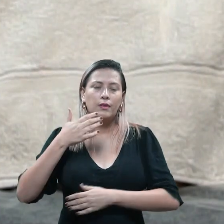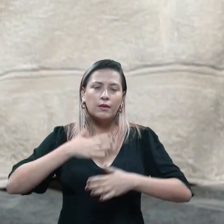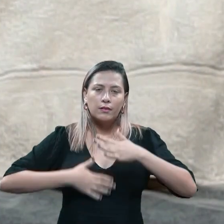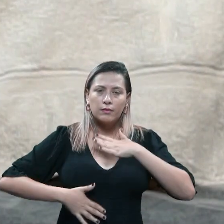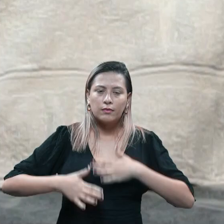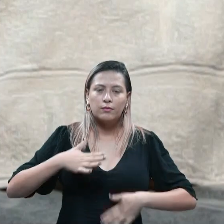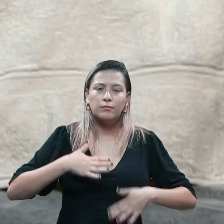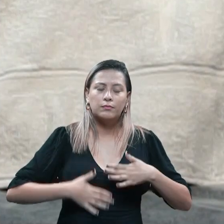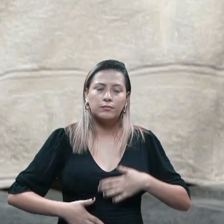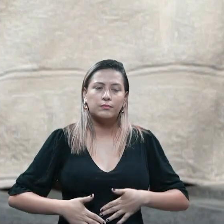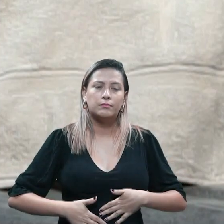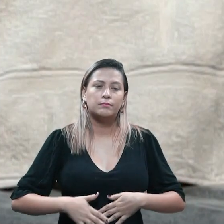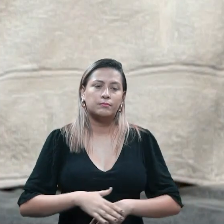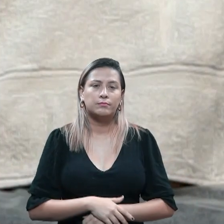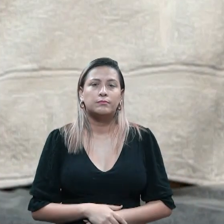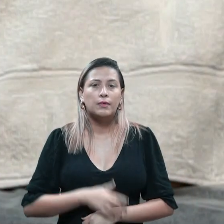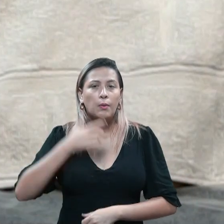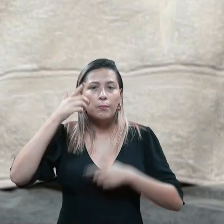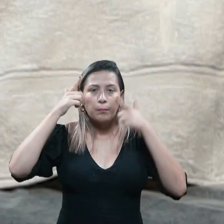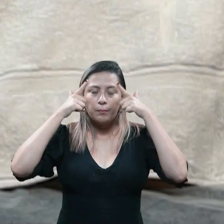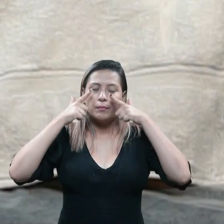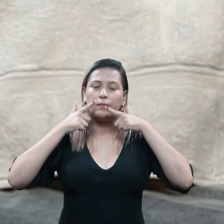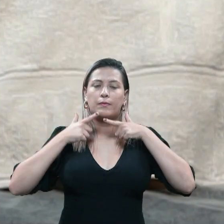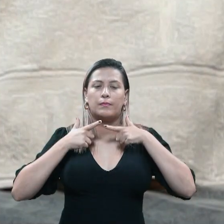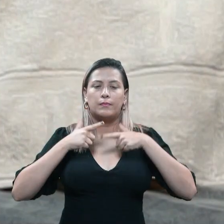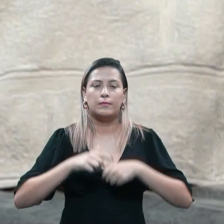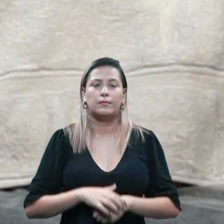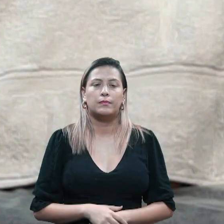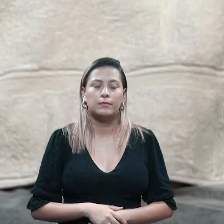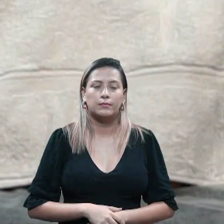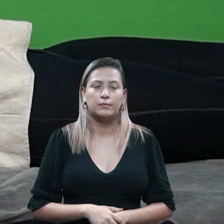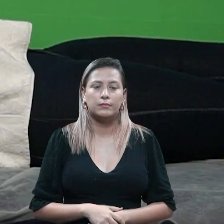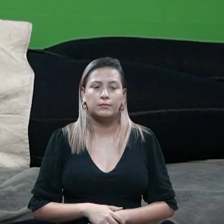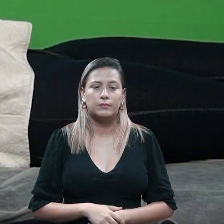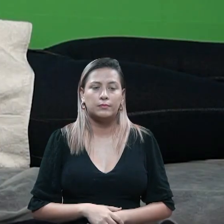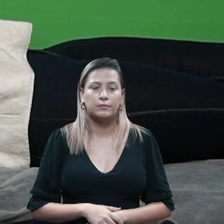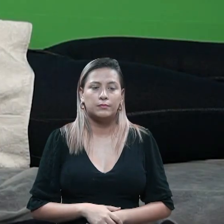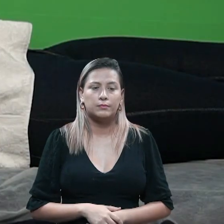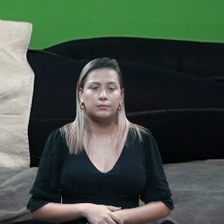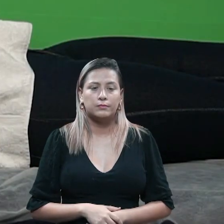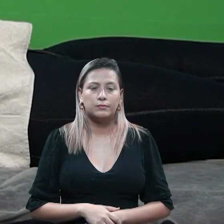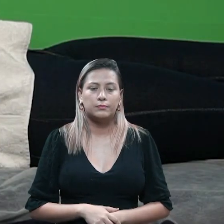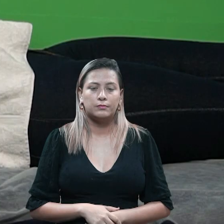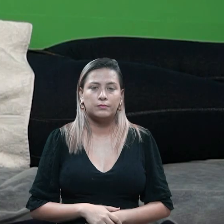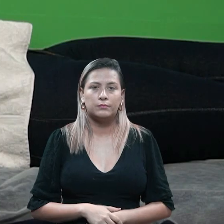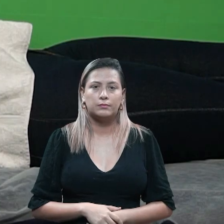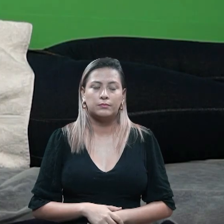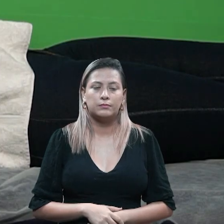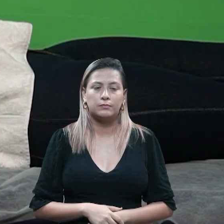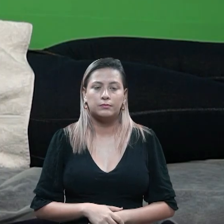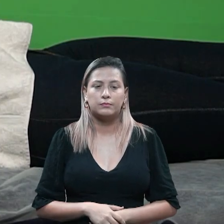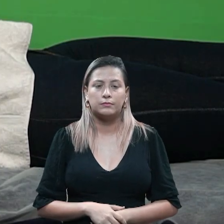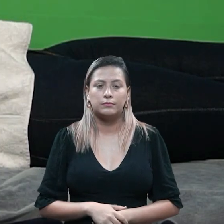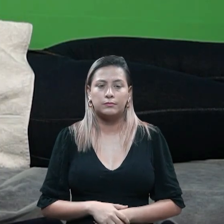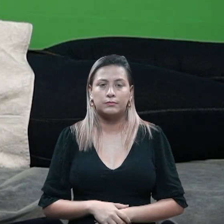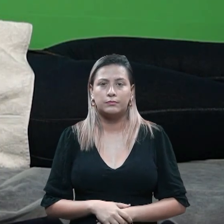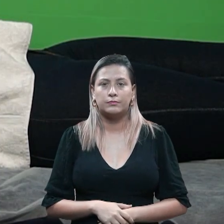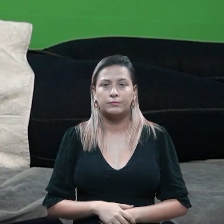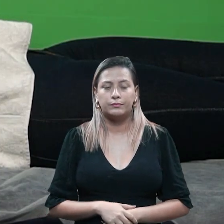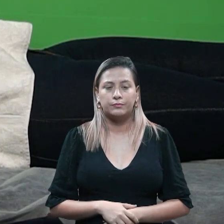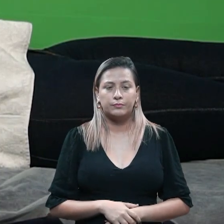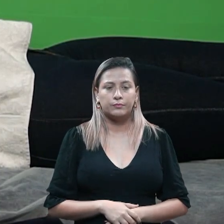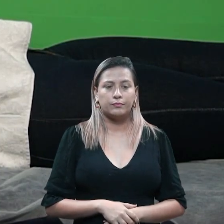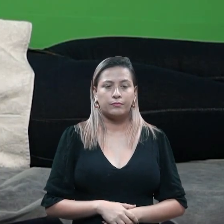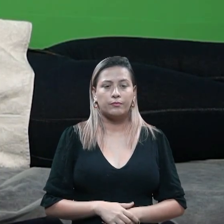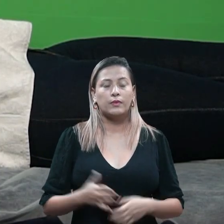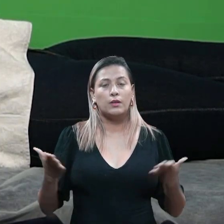acalmar a pele, vai fazer desinflamar. No caso, eu vou colocar uma loção balsâmica